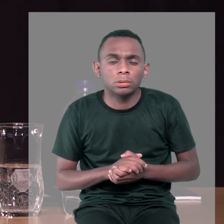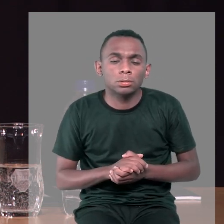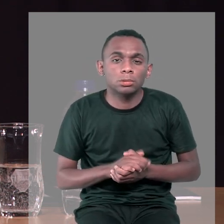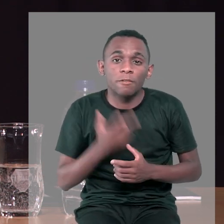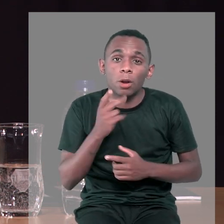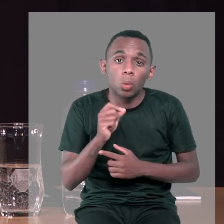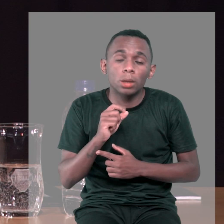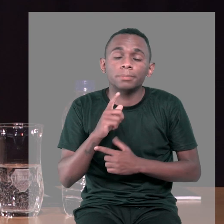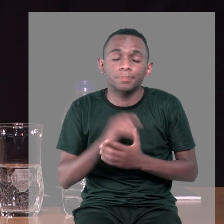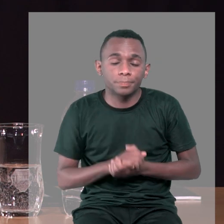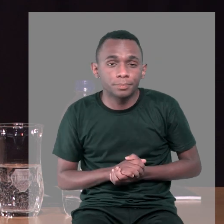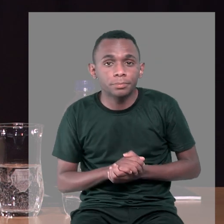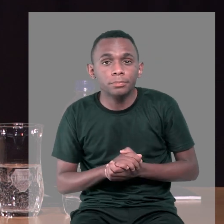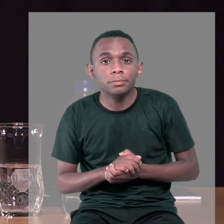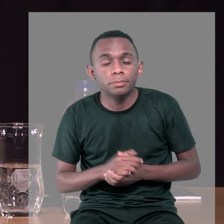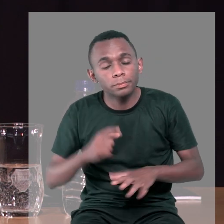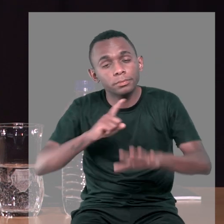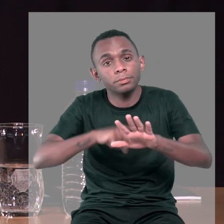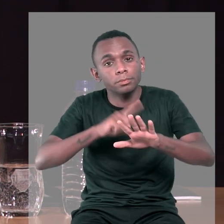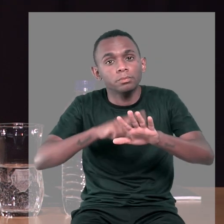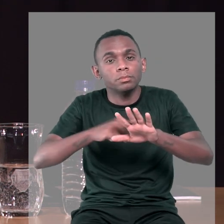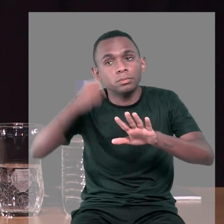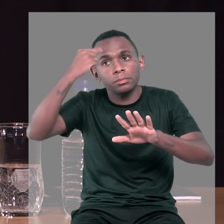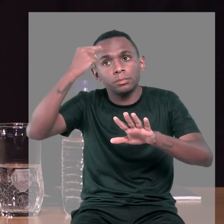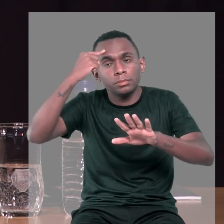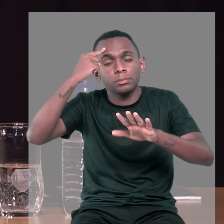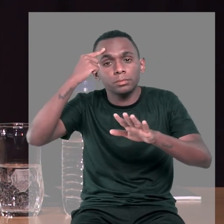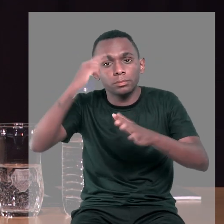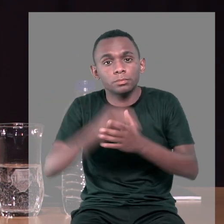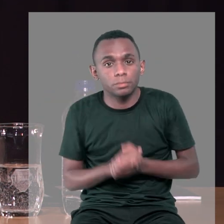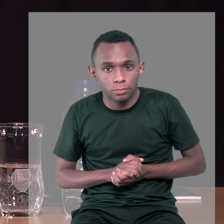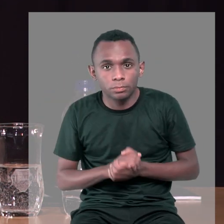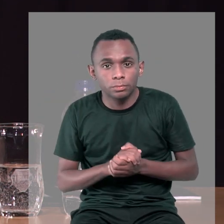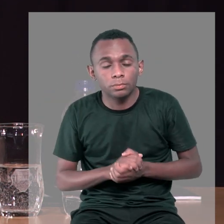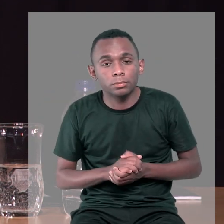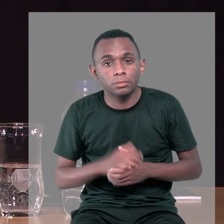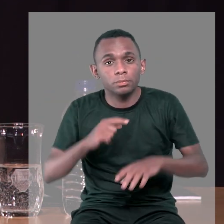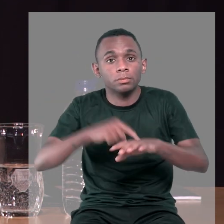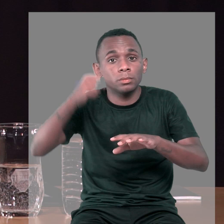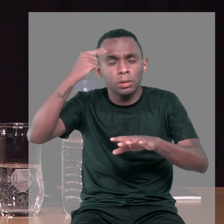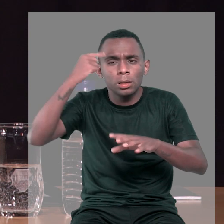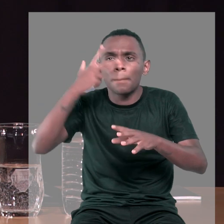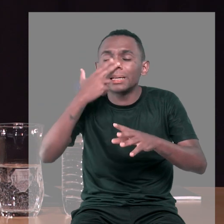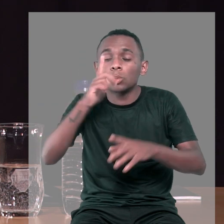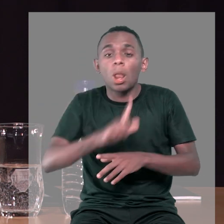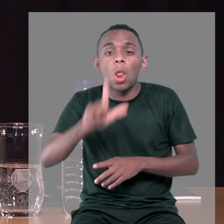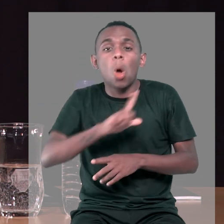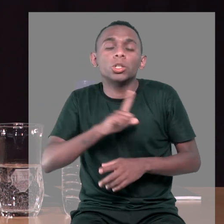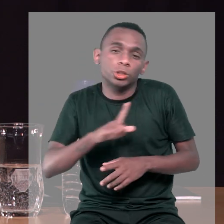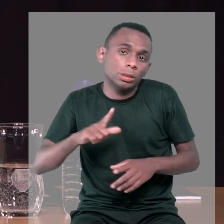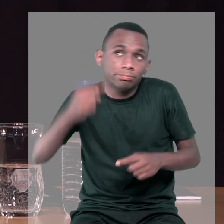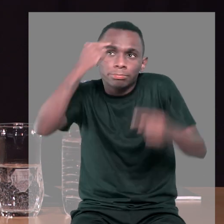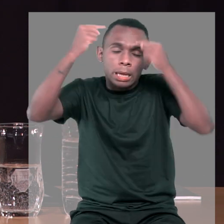um caráter fortemente formalista na ideologia. Ela opera, sobretudo, como lógica. E a